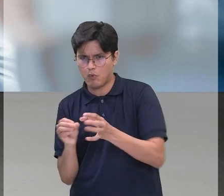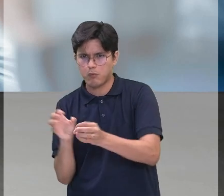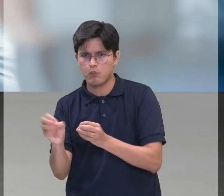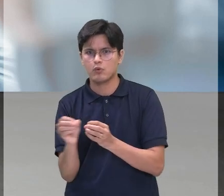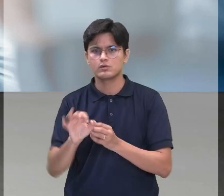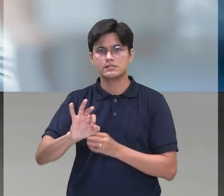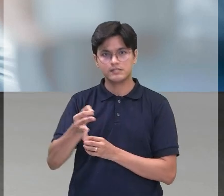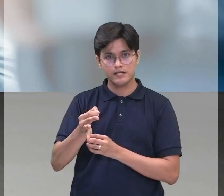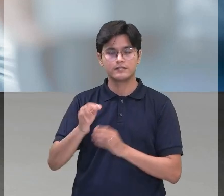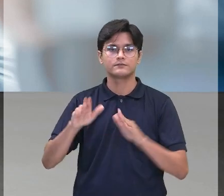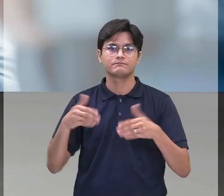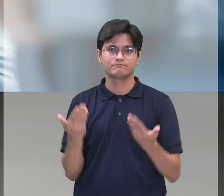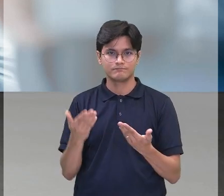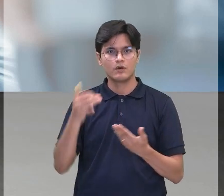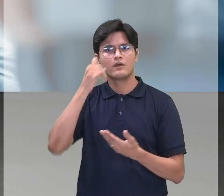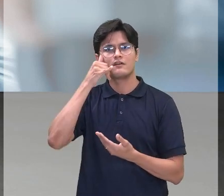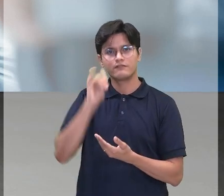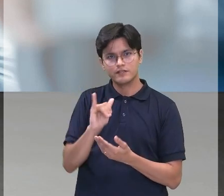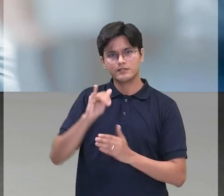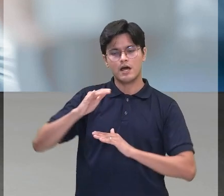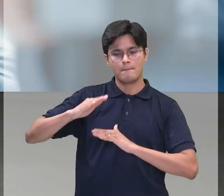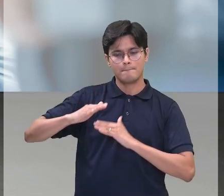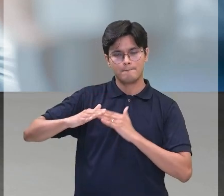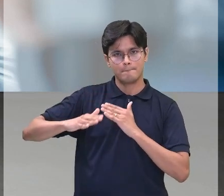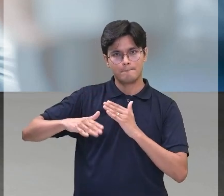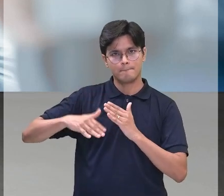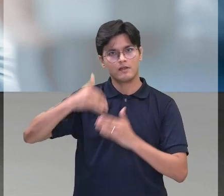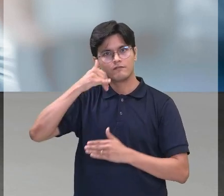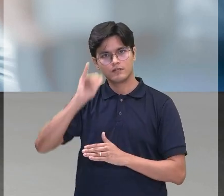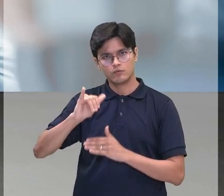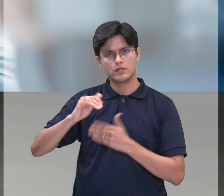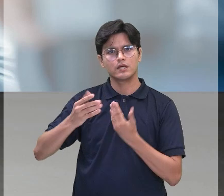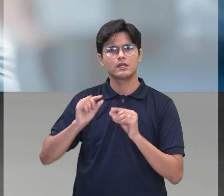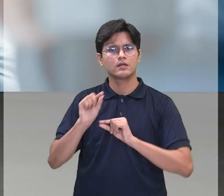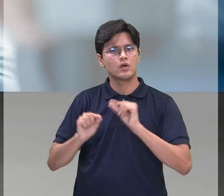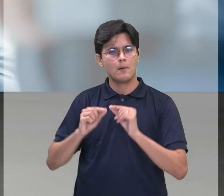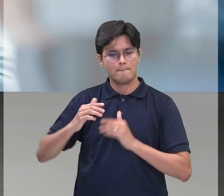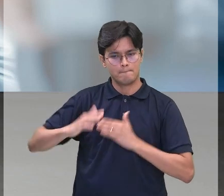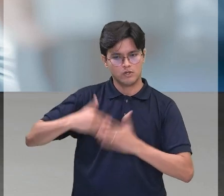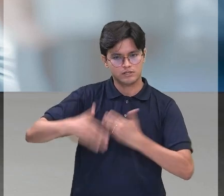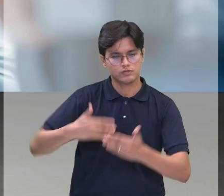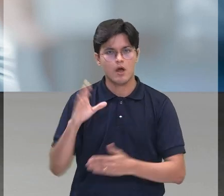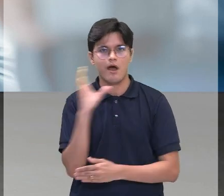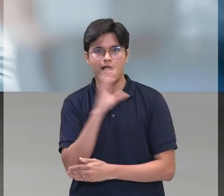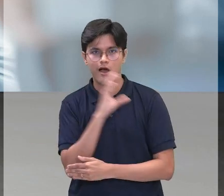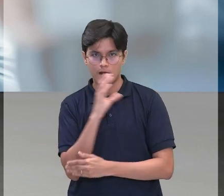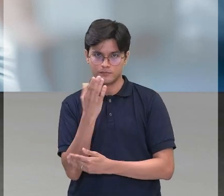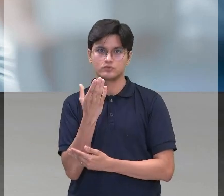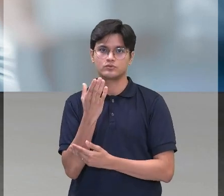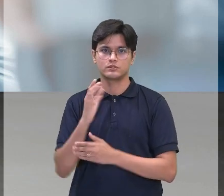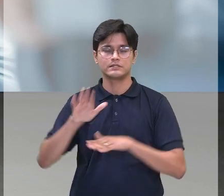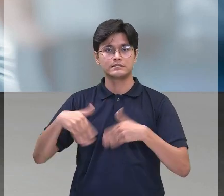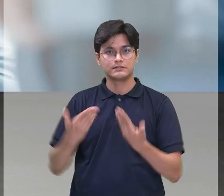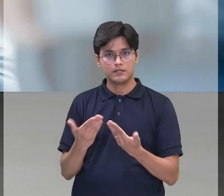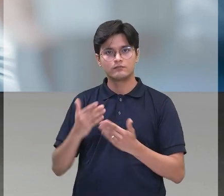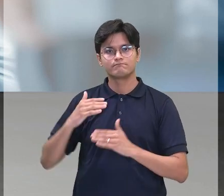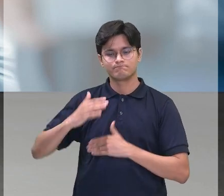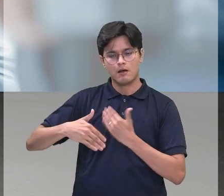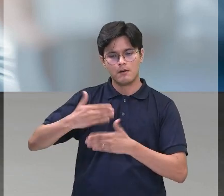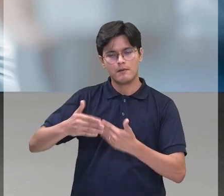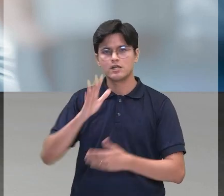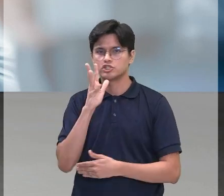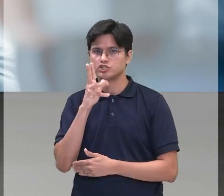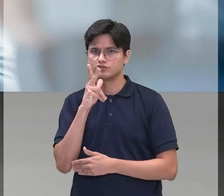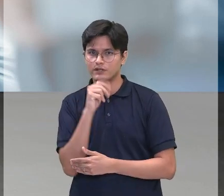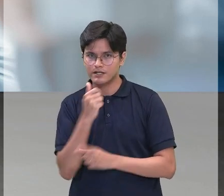demore a amadurecer. É possível também manipular geneticamente aquela fruta, né? Então, por isso que temos esses organismos